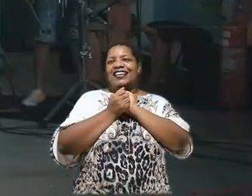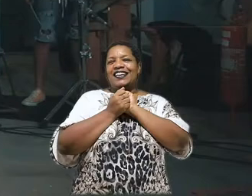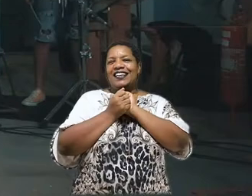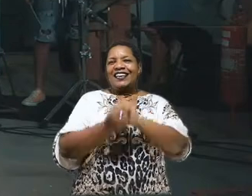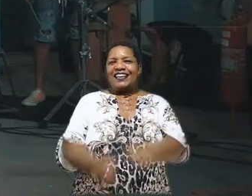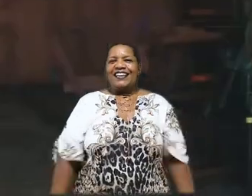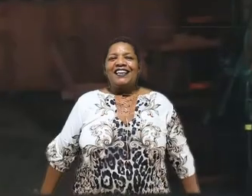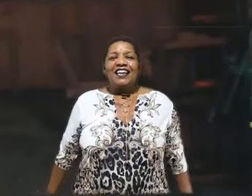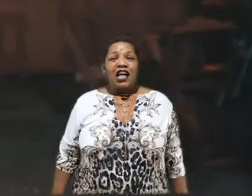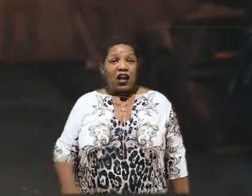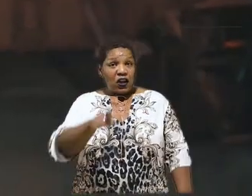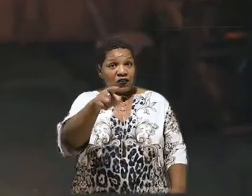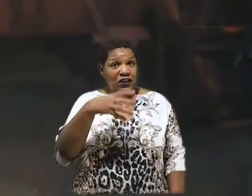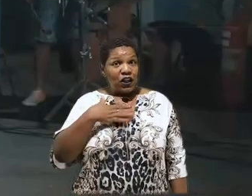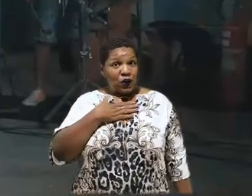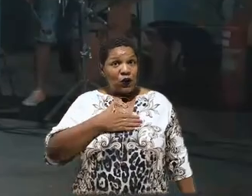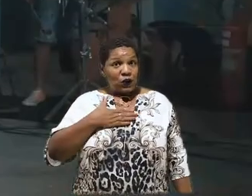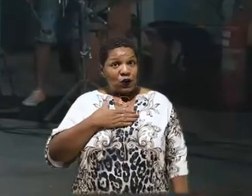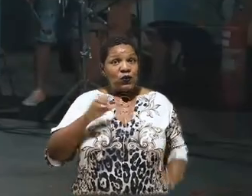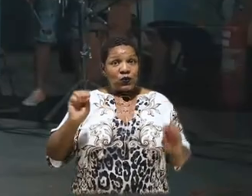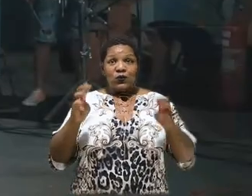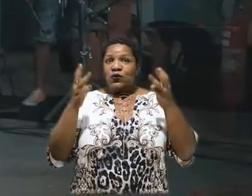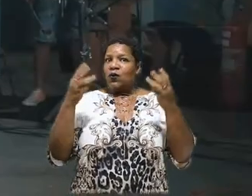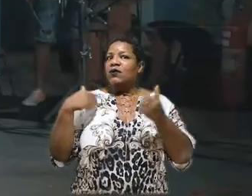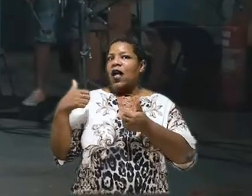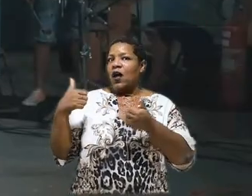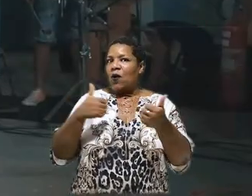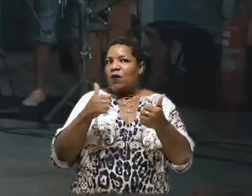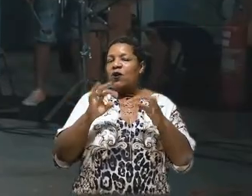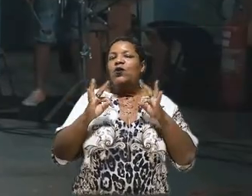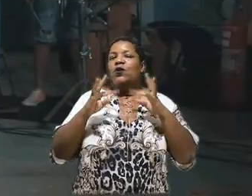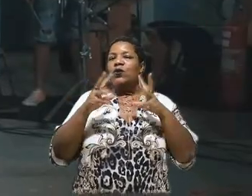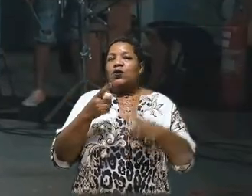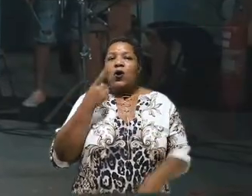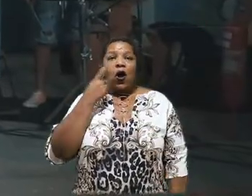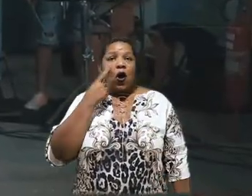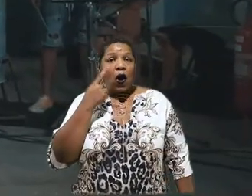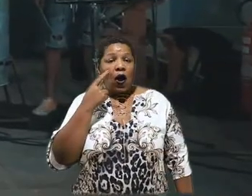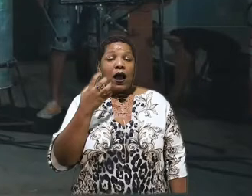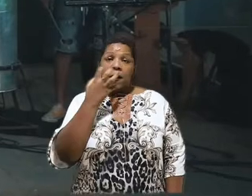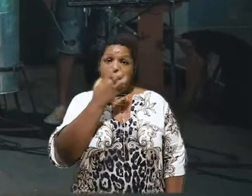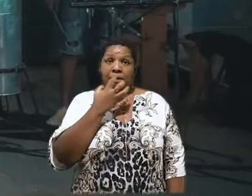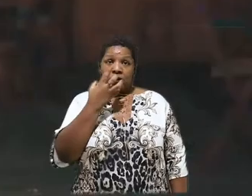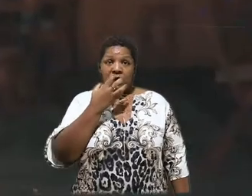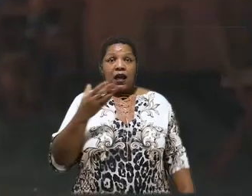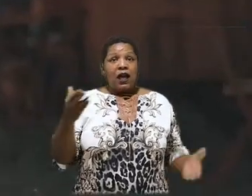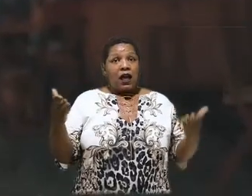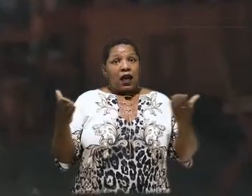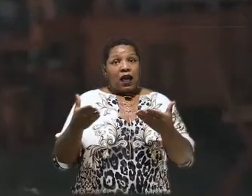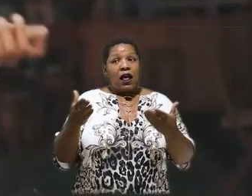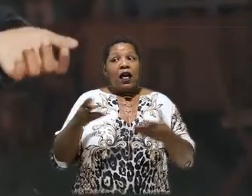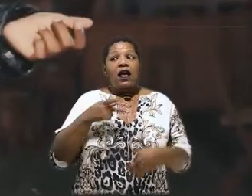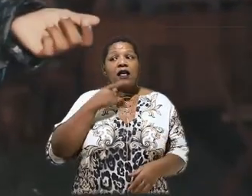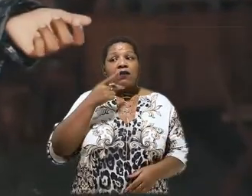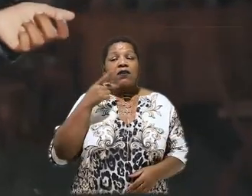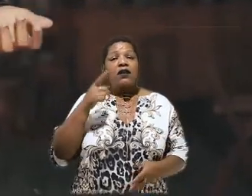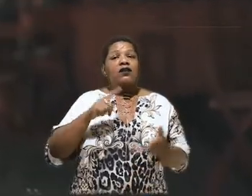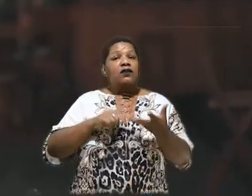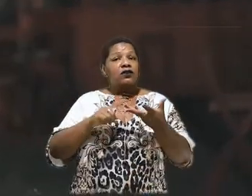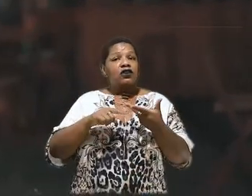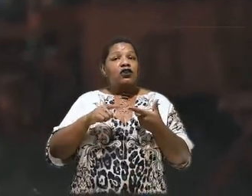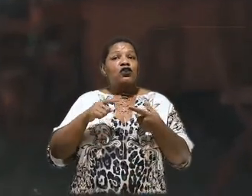o nosso acompanhando que eu vou cantar agora